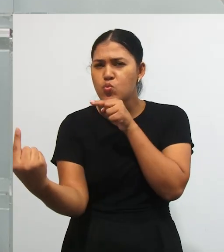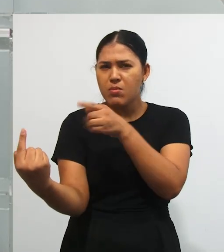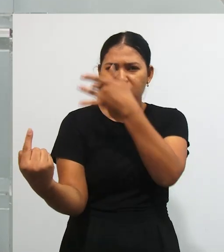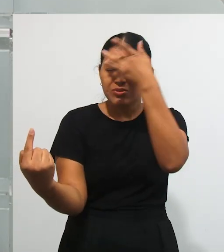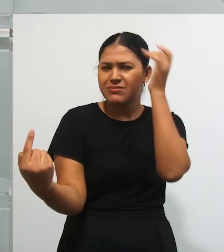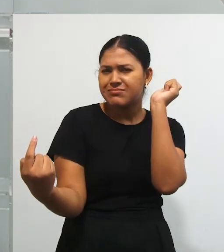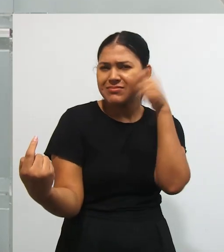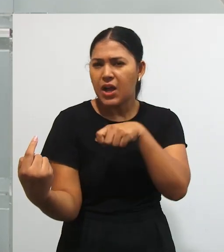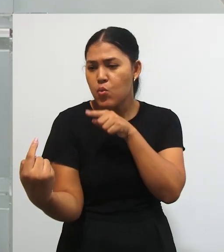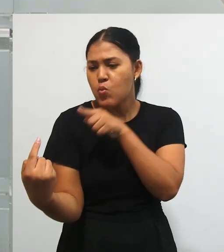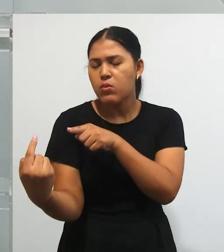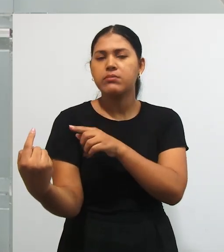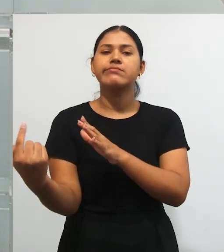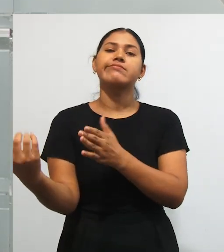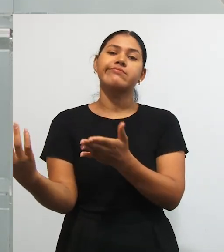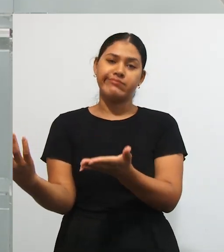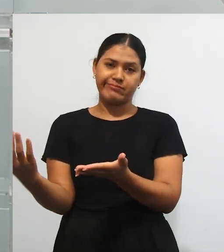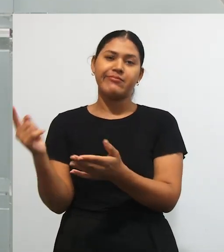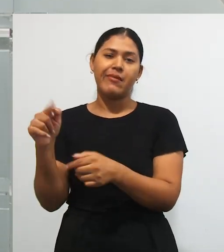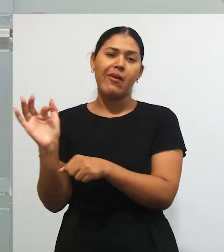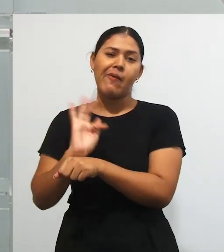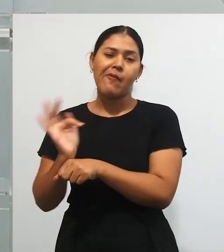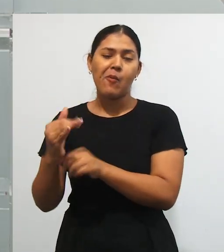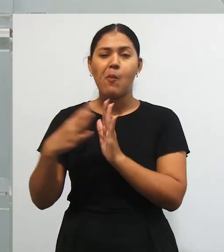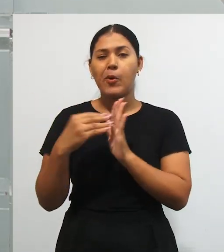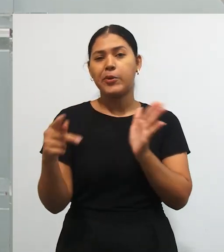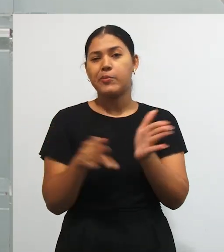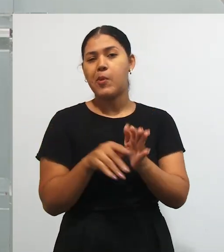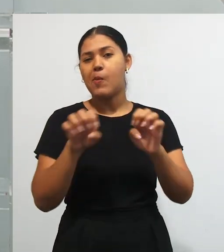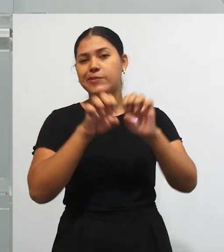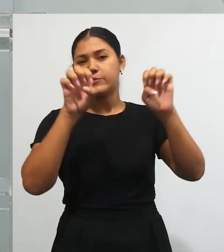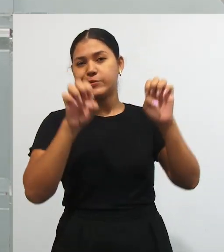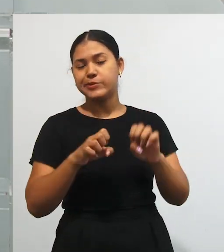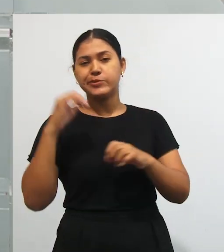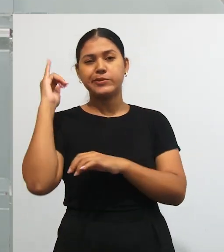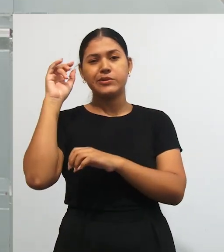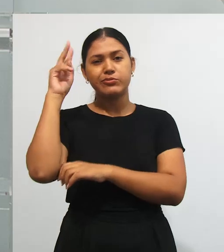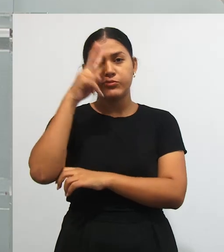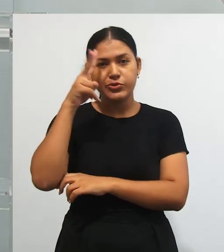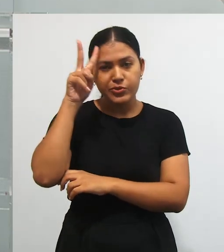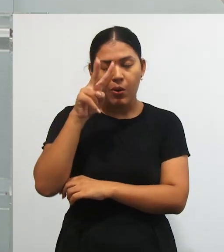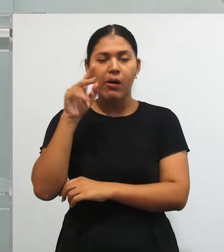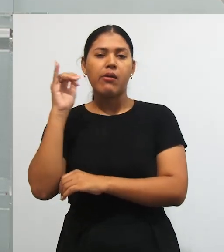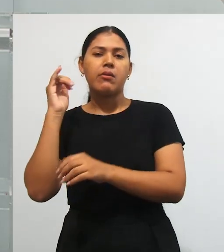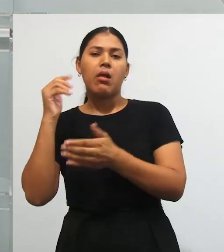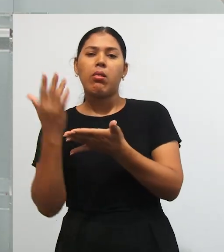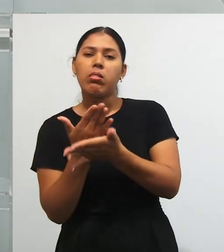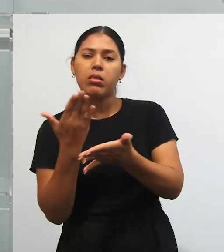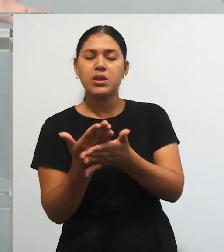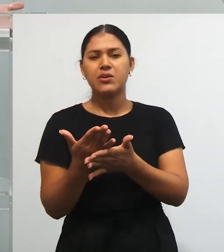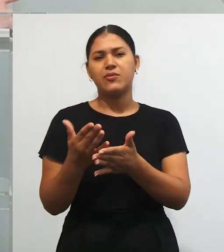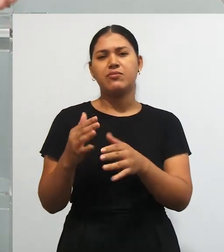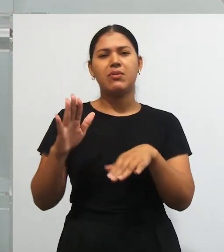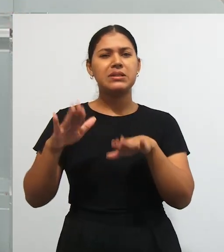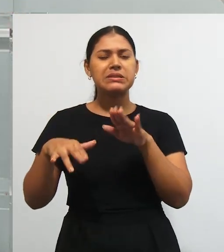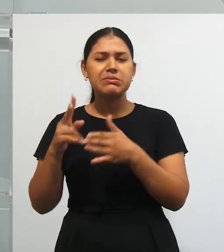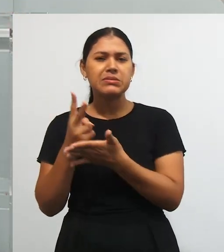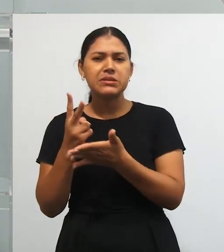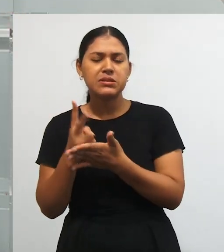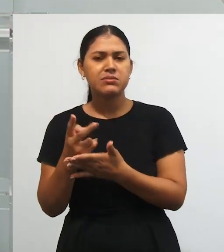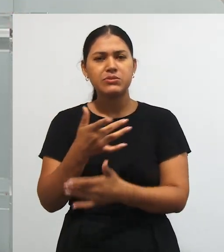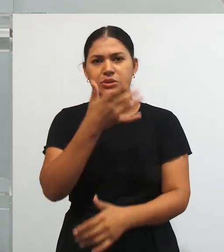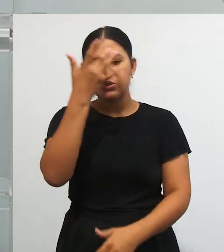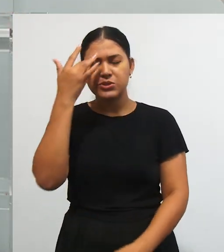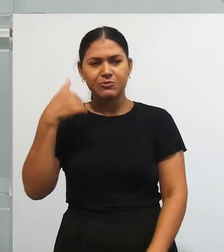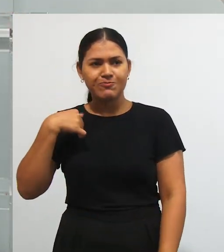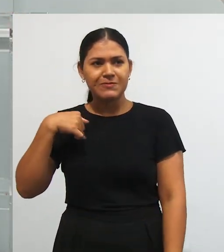poder de salvar o mundo. E aí ele é chamado para salvar o mundo, mas ele diz que ele não consegue, que não é